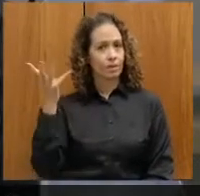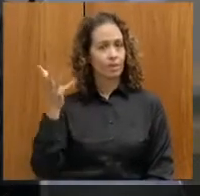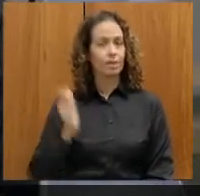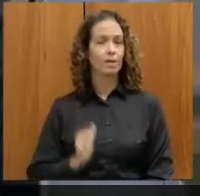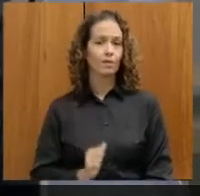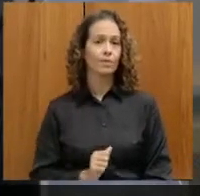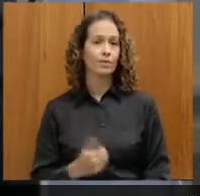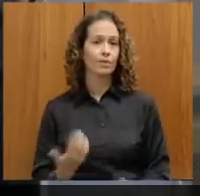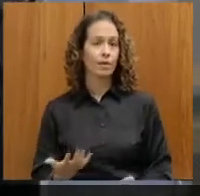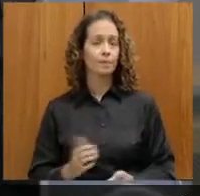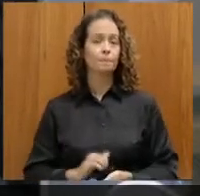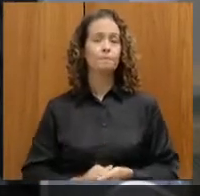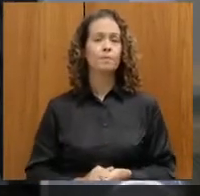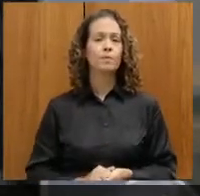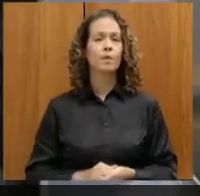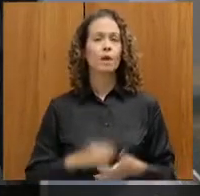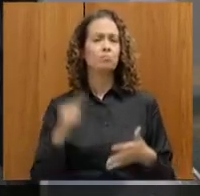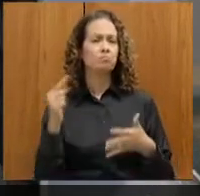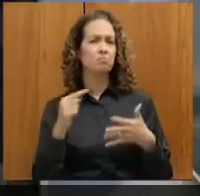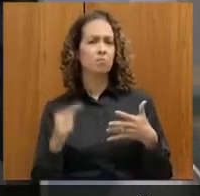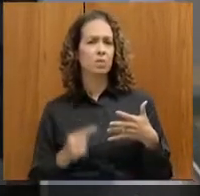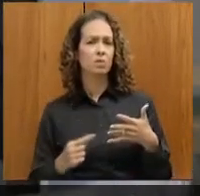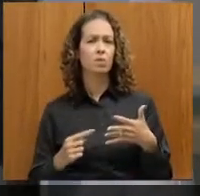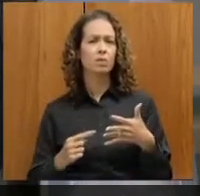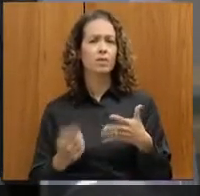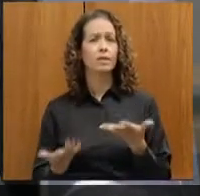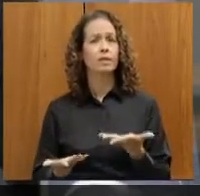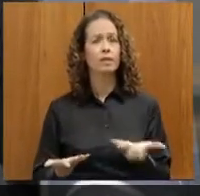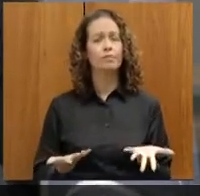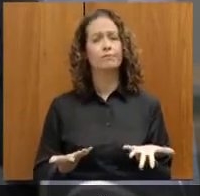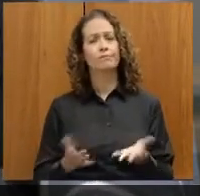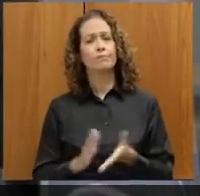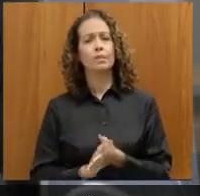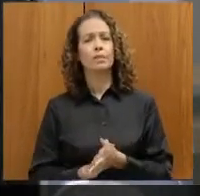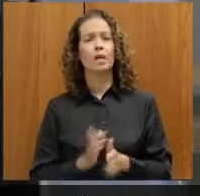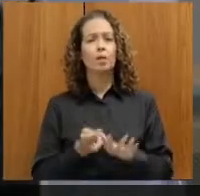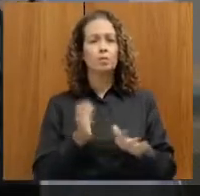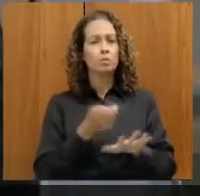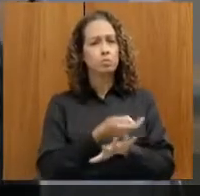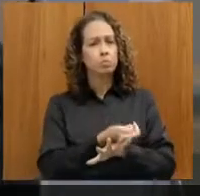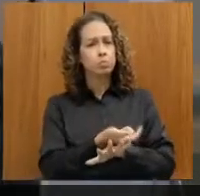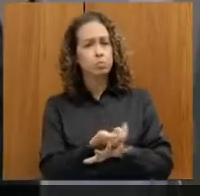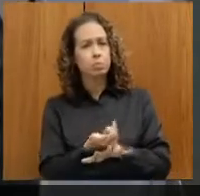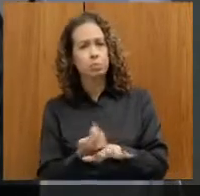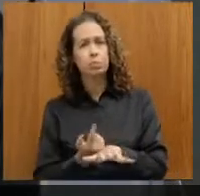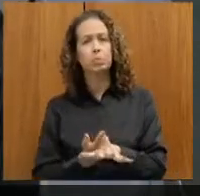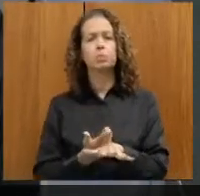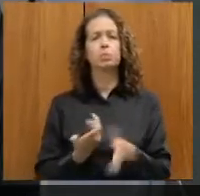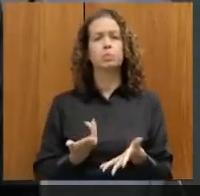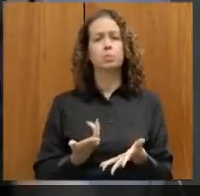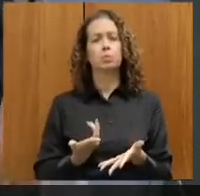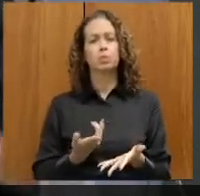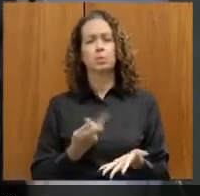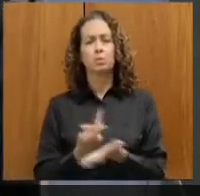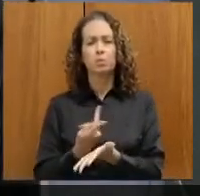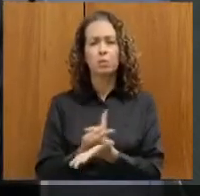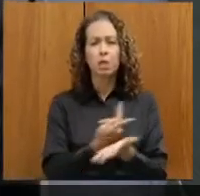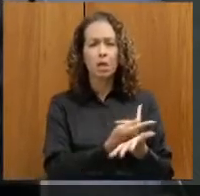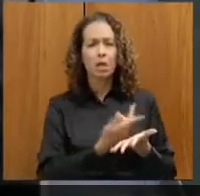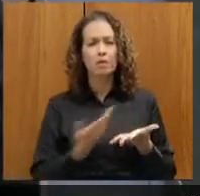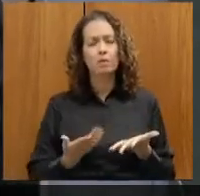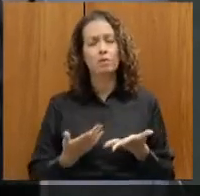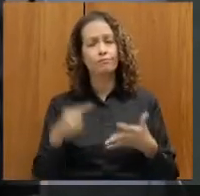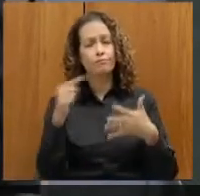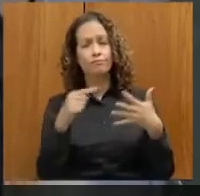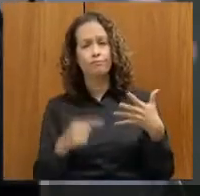colocando por terra muitas das fake News das falácias e tanto